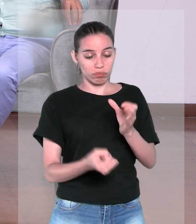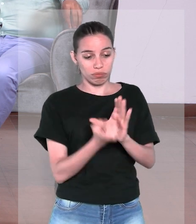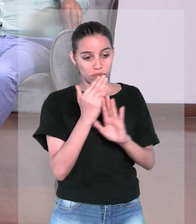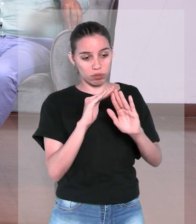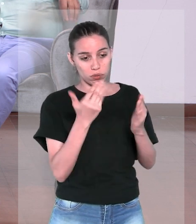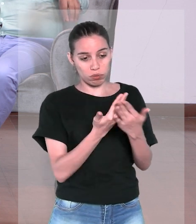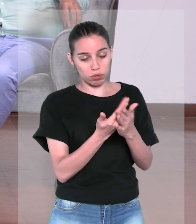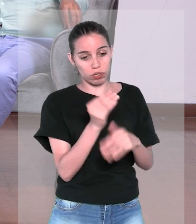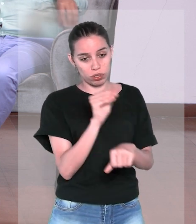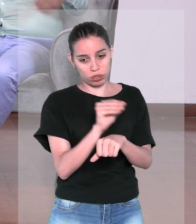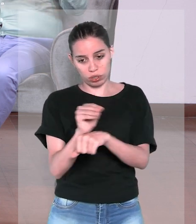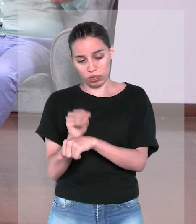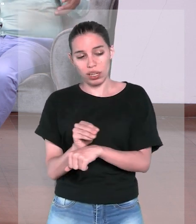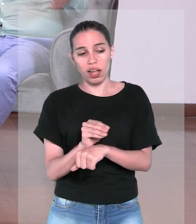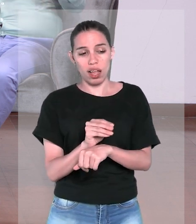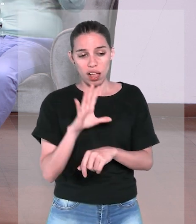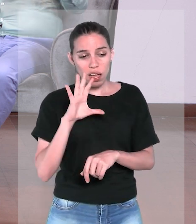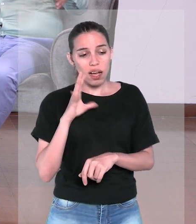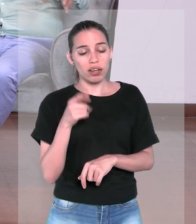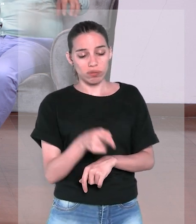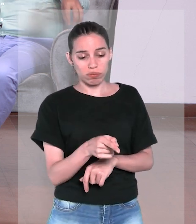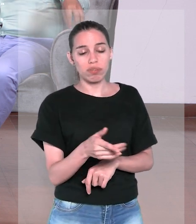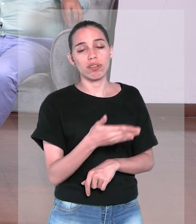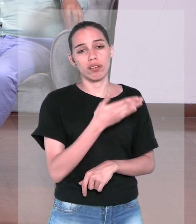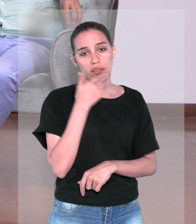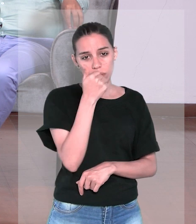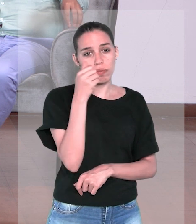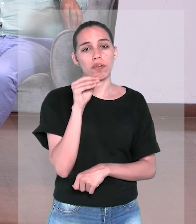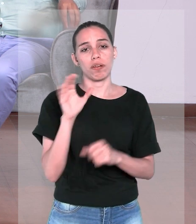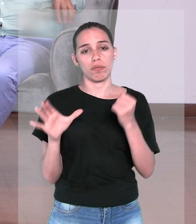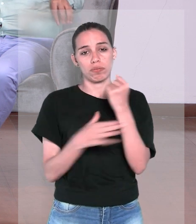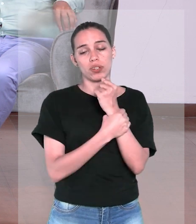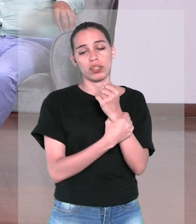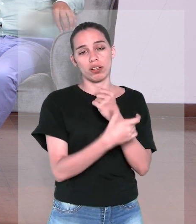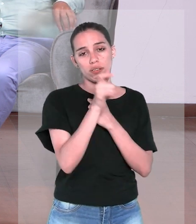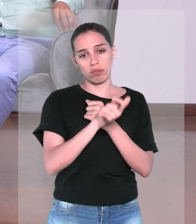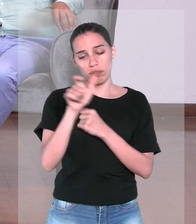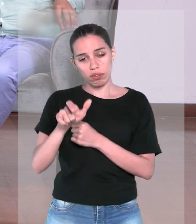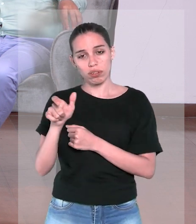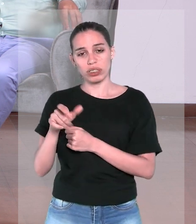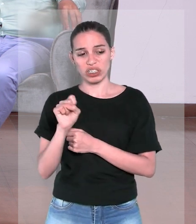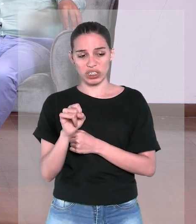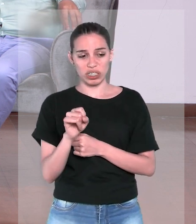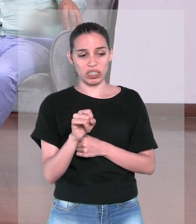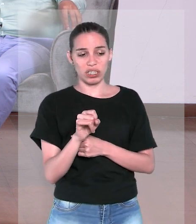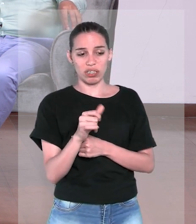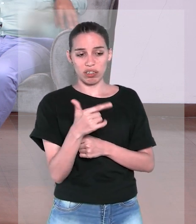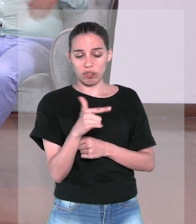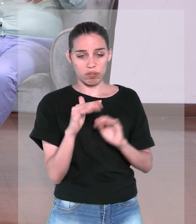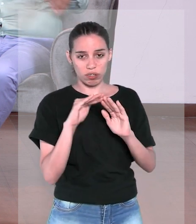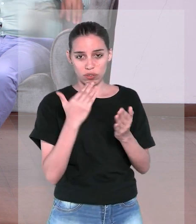Historicamente, a escola ela foi criada, essa escola que nós conhecemos, foi criada para proteger crianças e